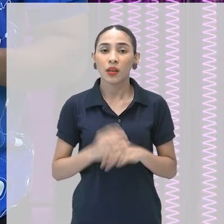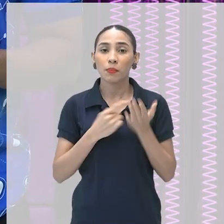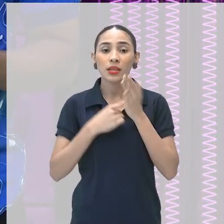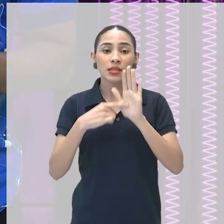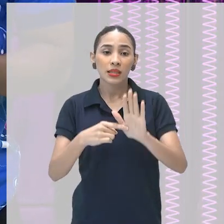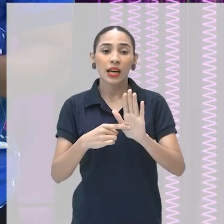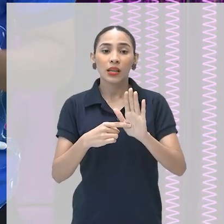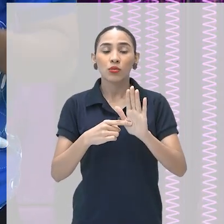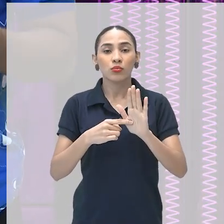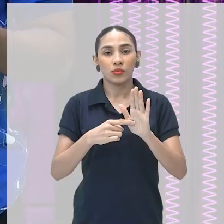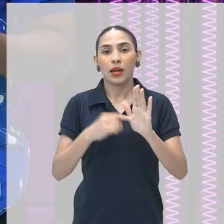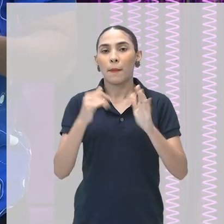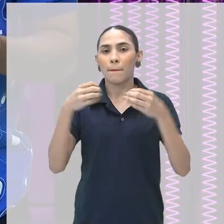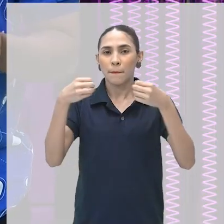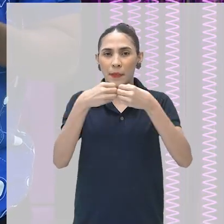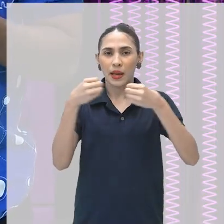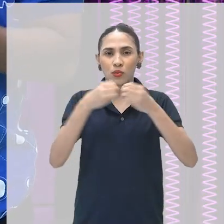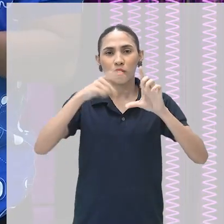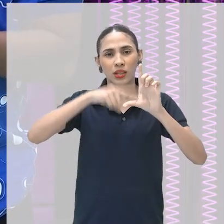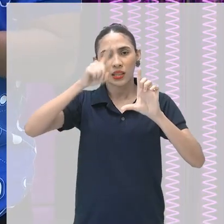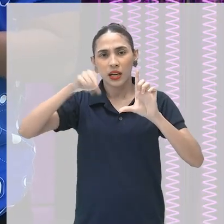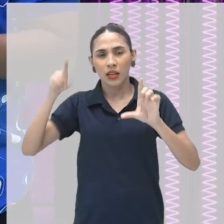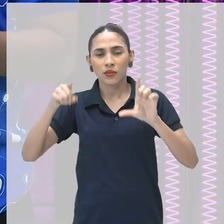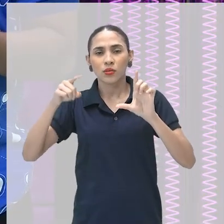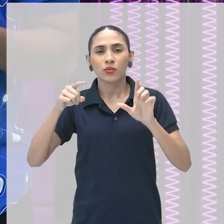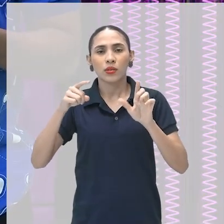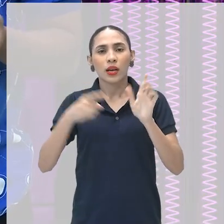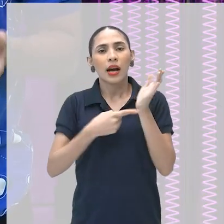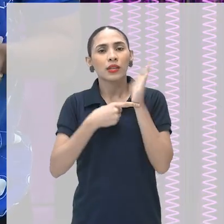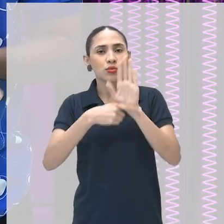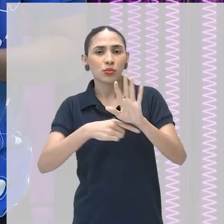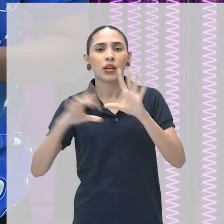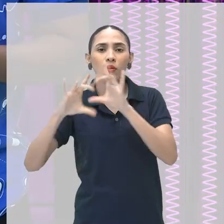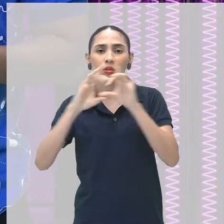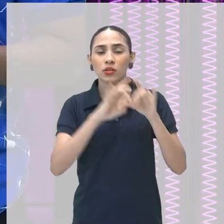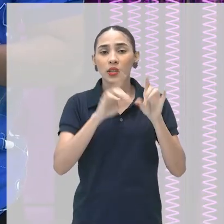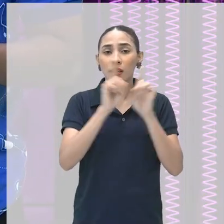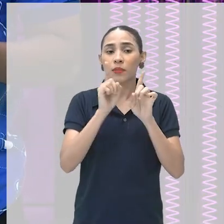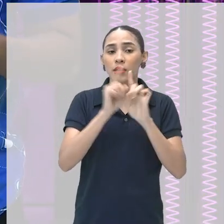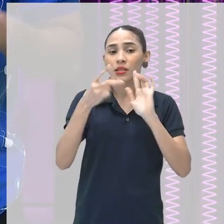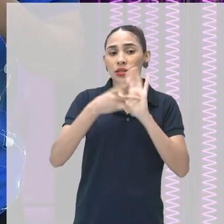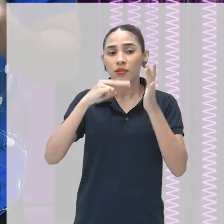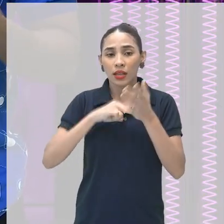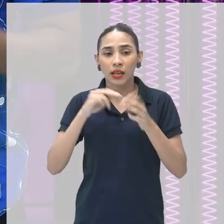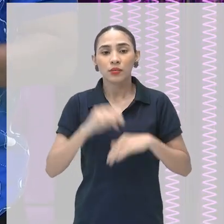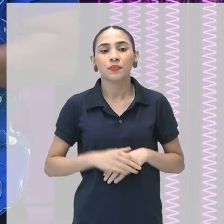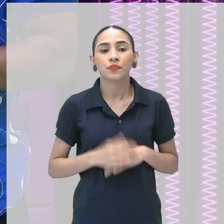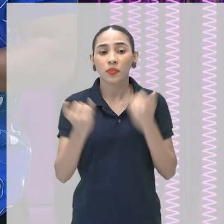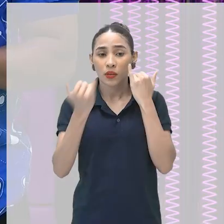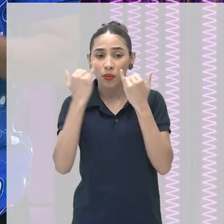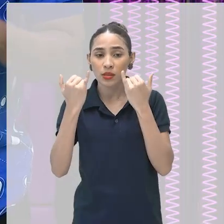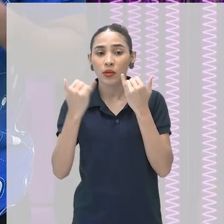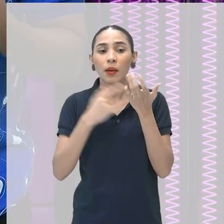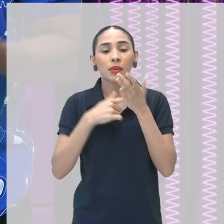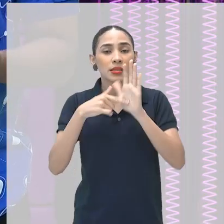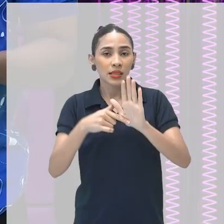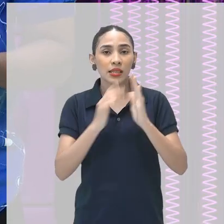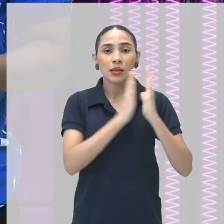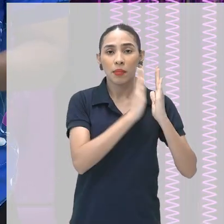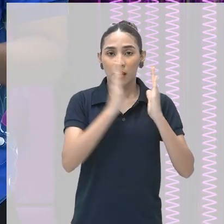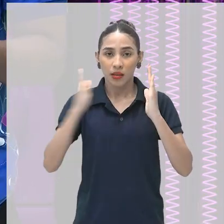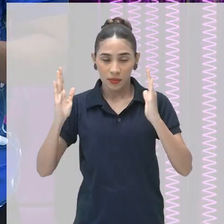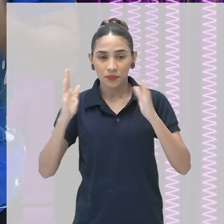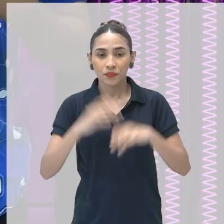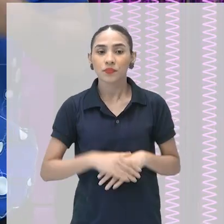apresentado acima do gráfico, que serve para contextualizar e dar significado aos dados que são apresentados na